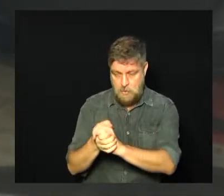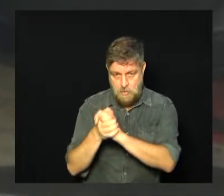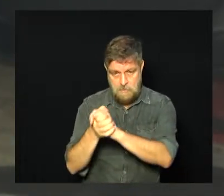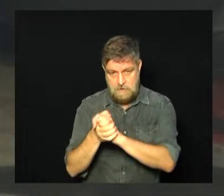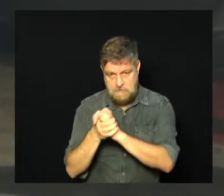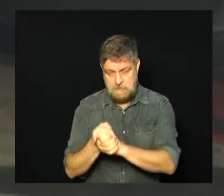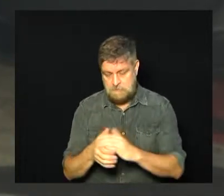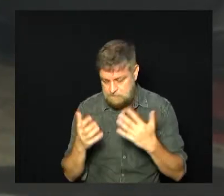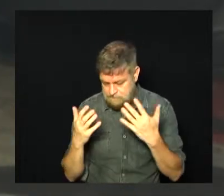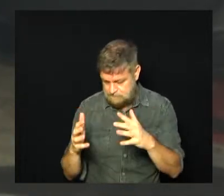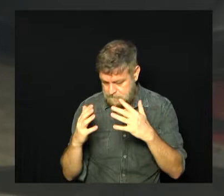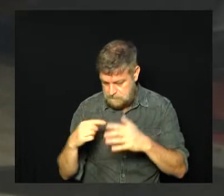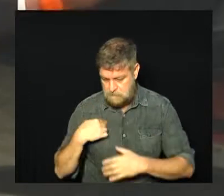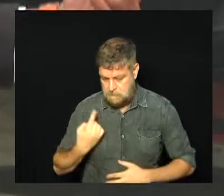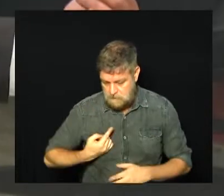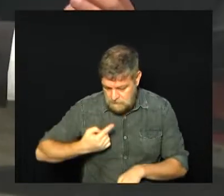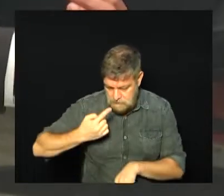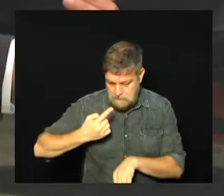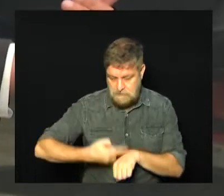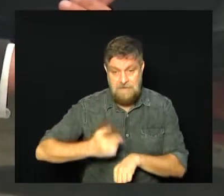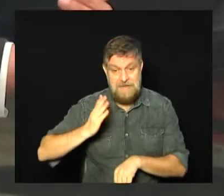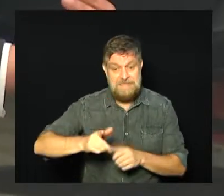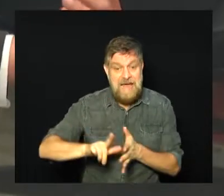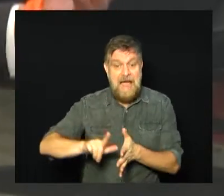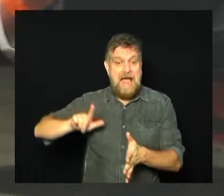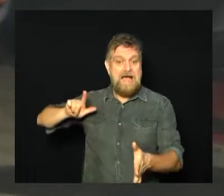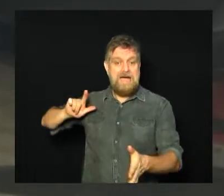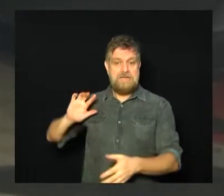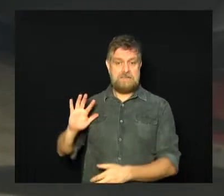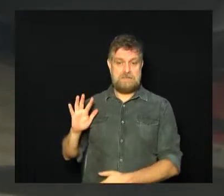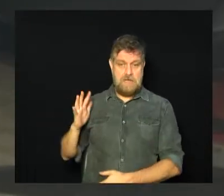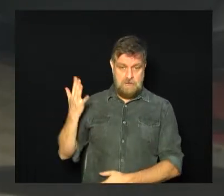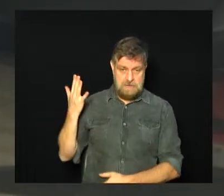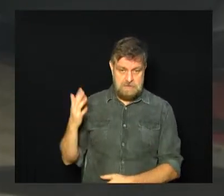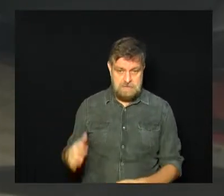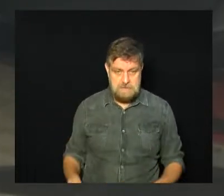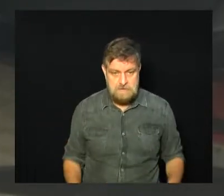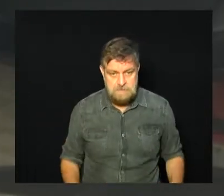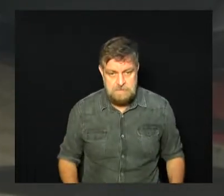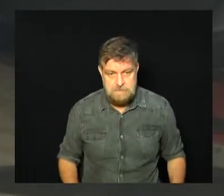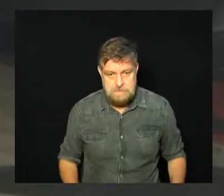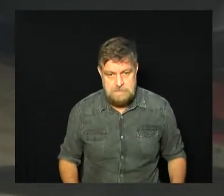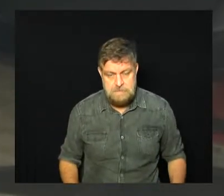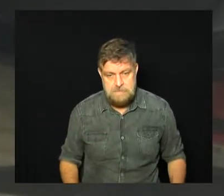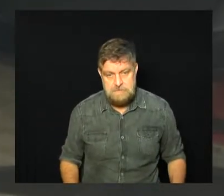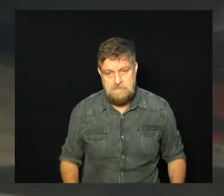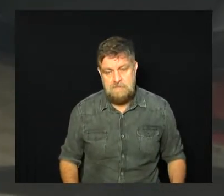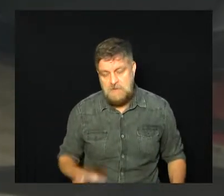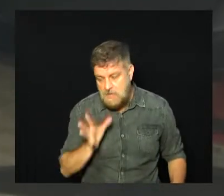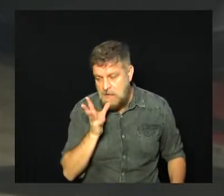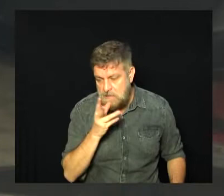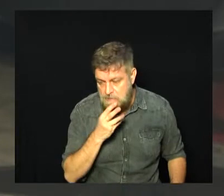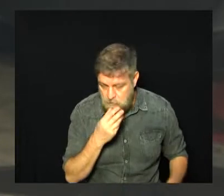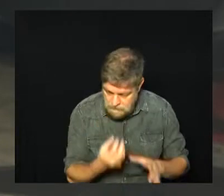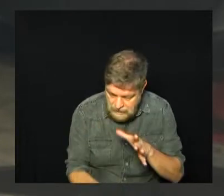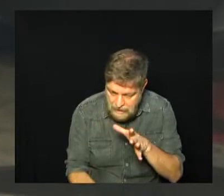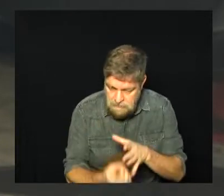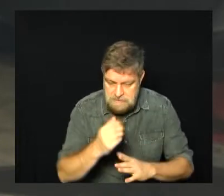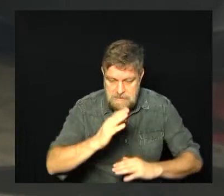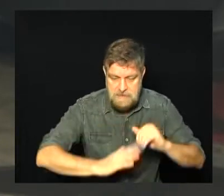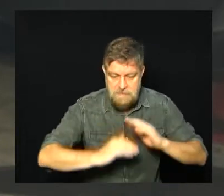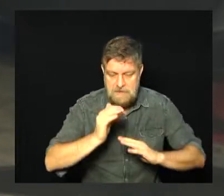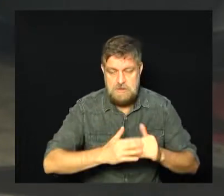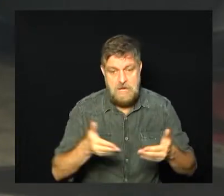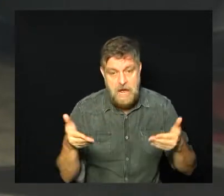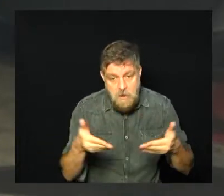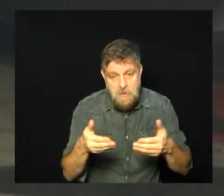já que nós gostaríamos que tivesse acontecido muito antes, mas antes tarde do que nunca, e da forma